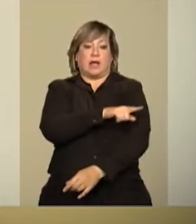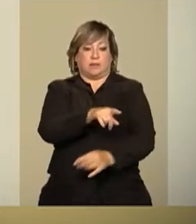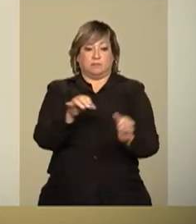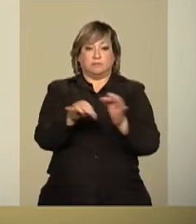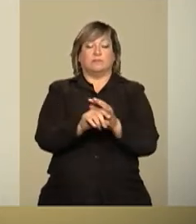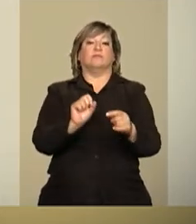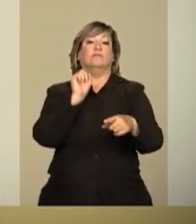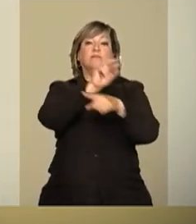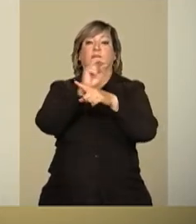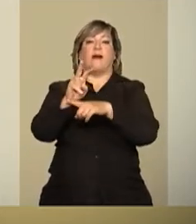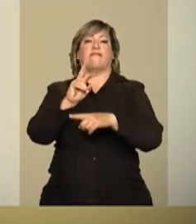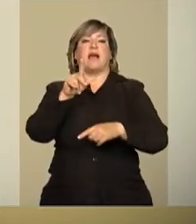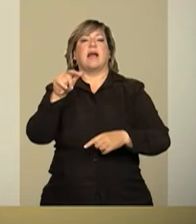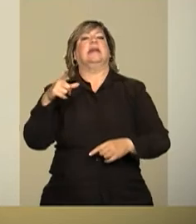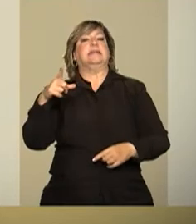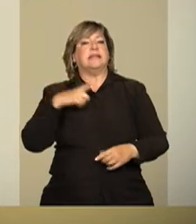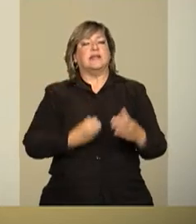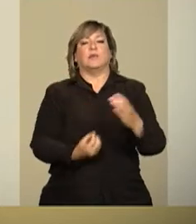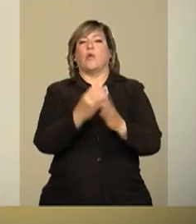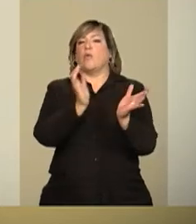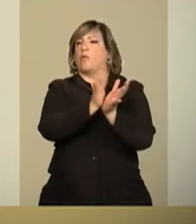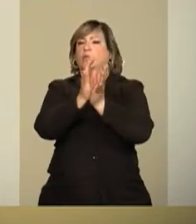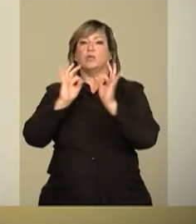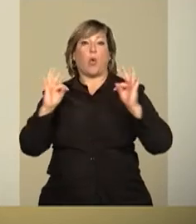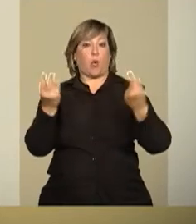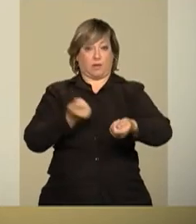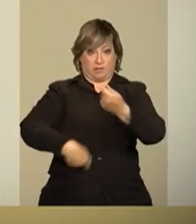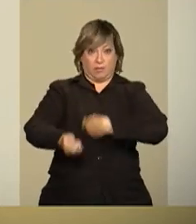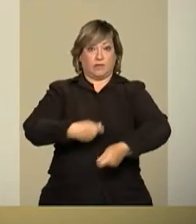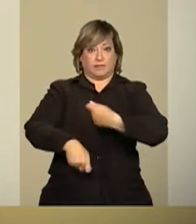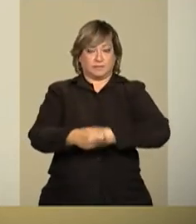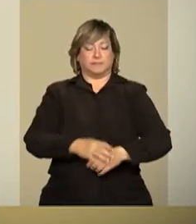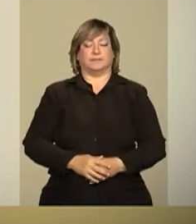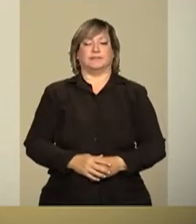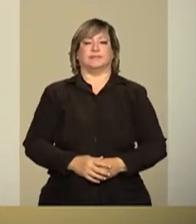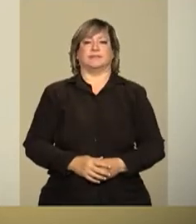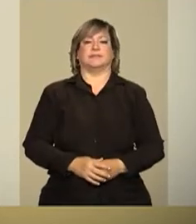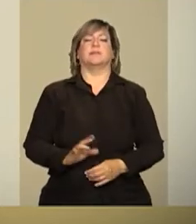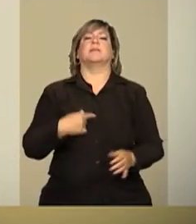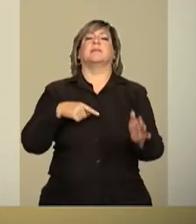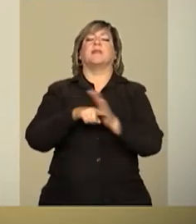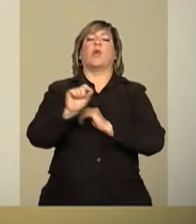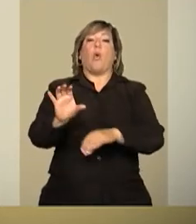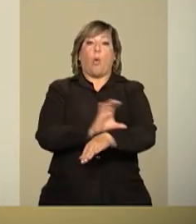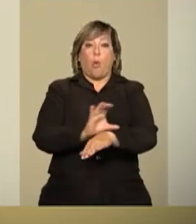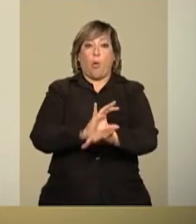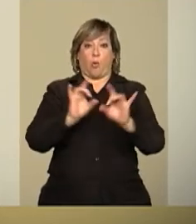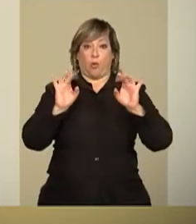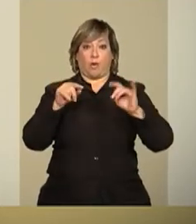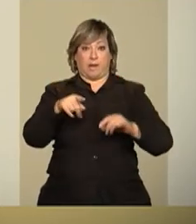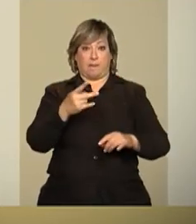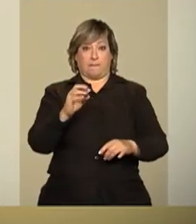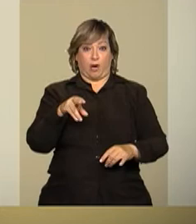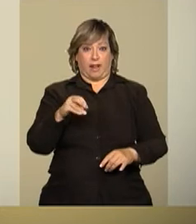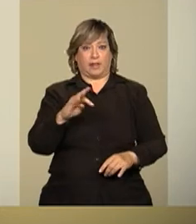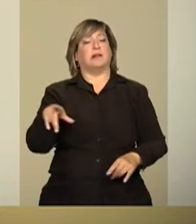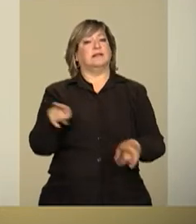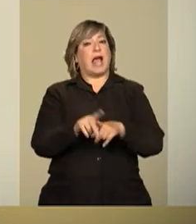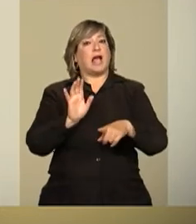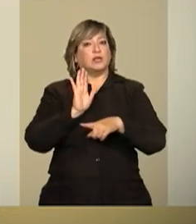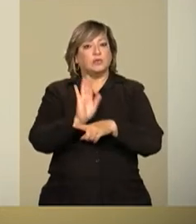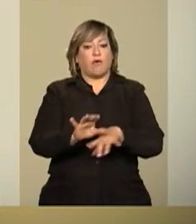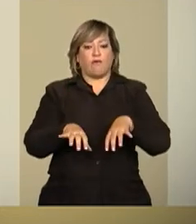vagas que estão sendo criadas em todos os setores da nossa economia presidenta os cursos de qualificação do Pronatec também